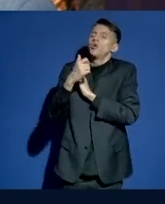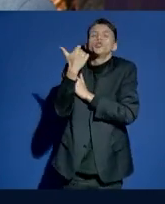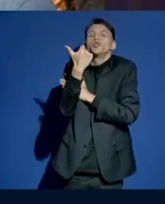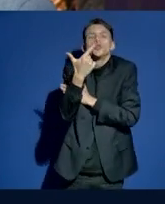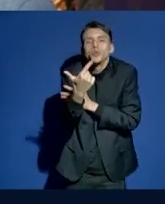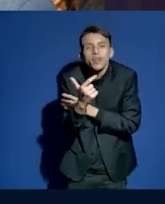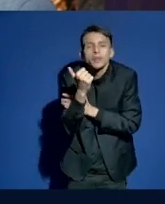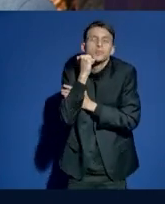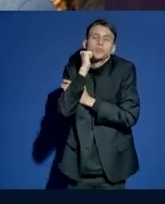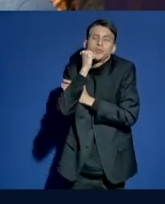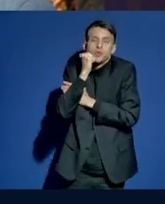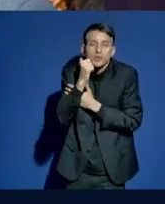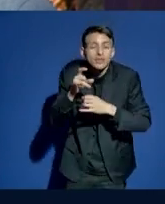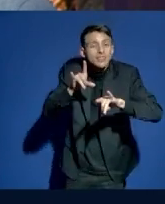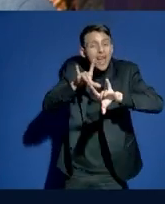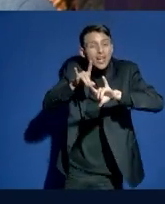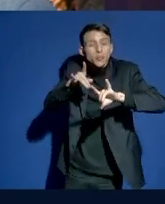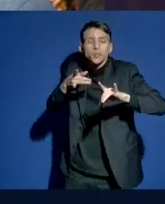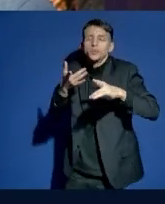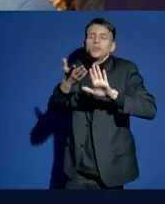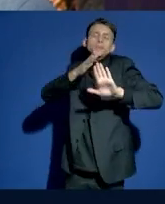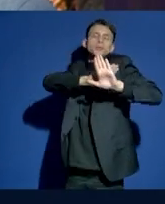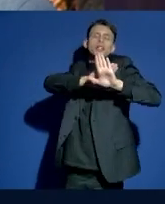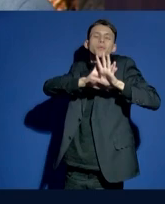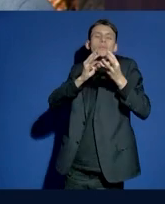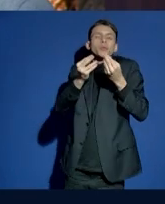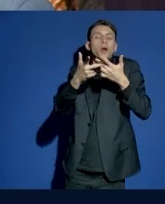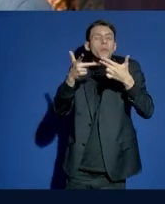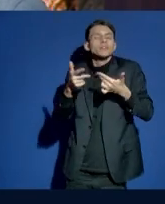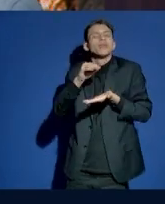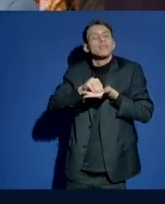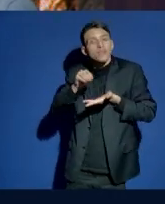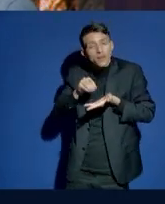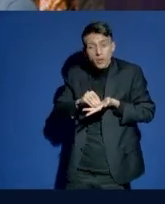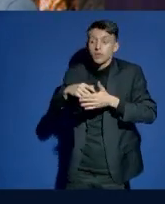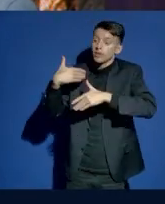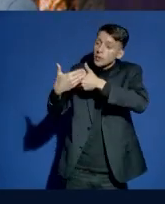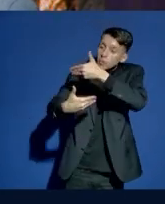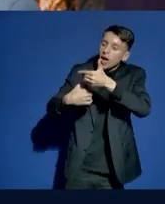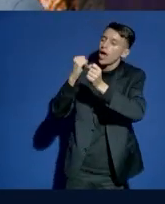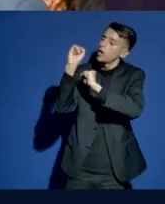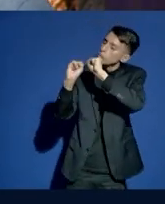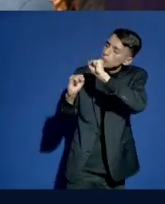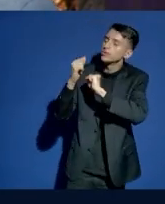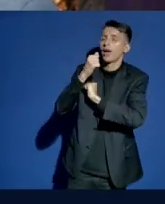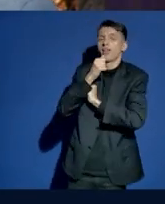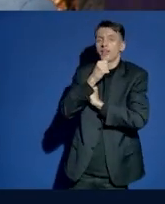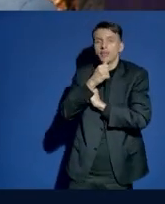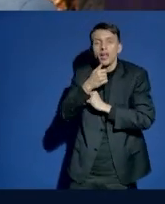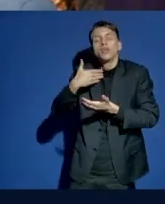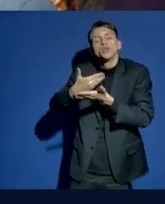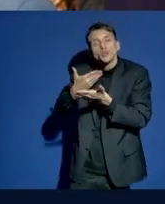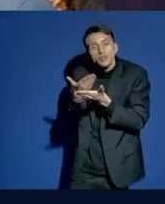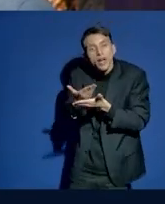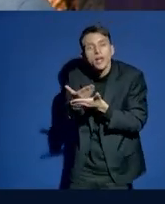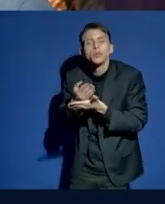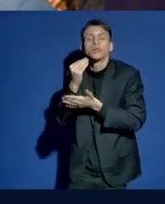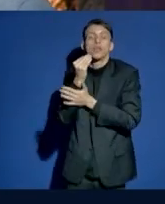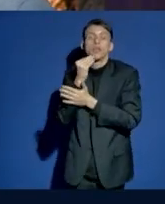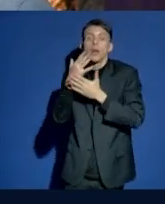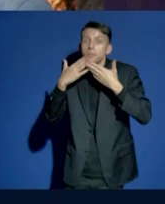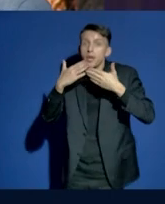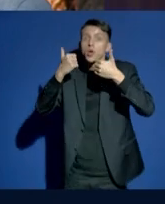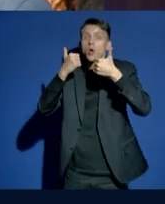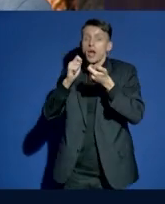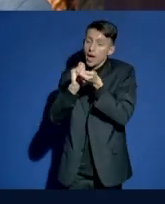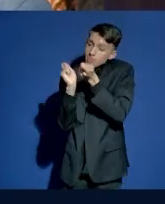tem uma parte técnica muito robusta por trás. Então, a indústria ela tem passado também por esse processo de melhor